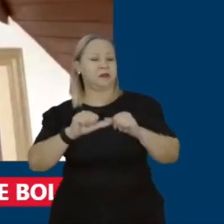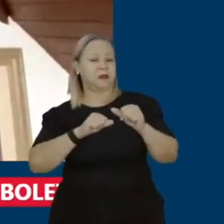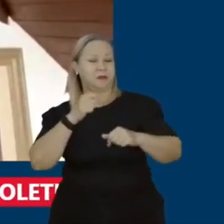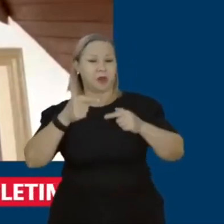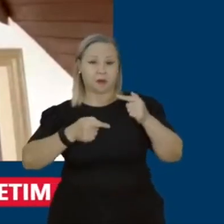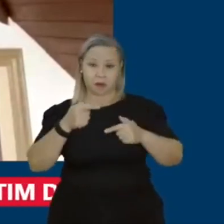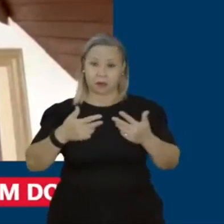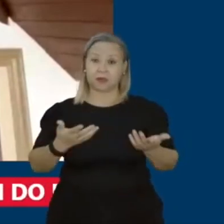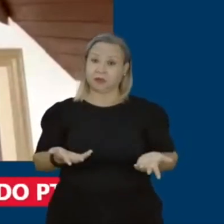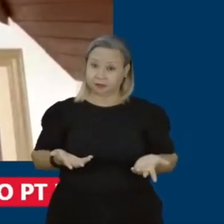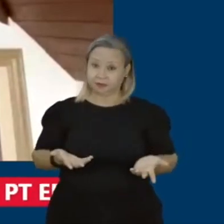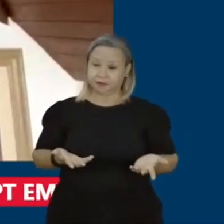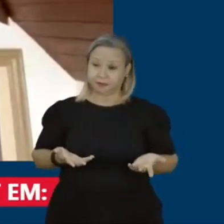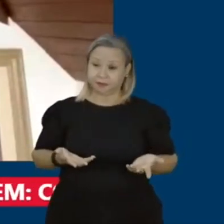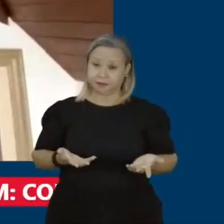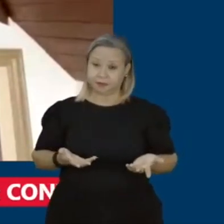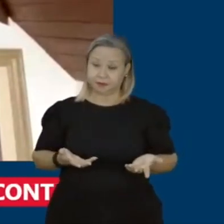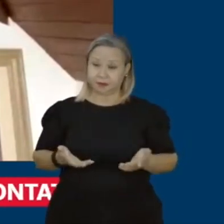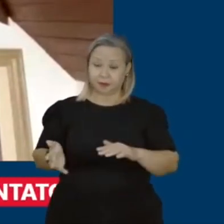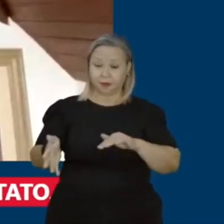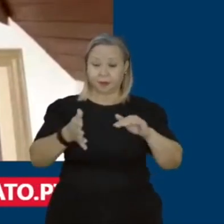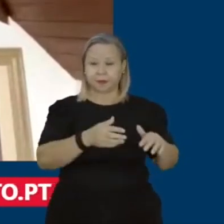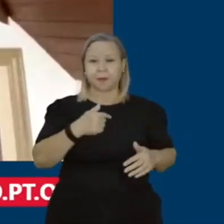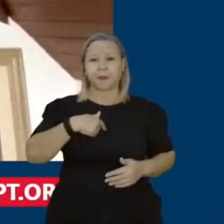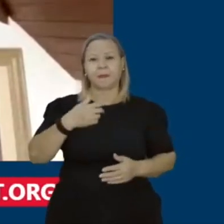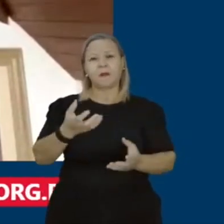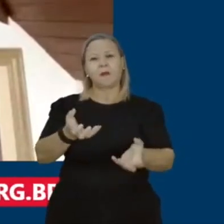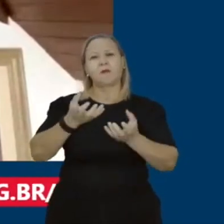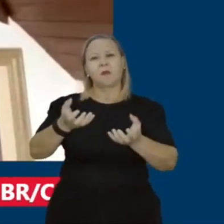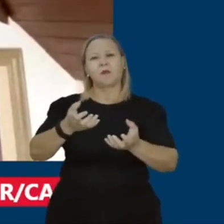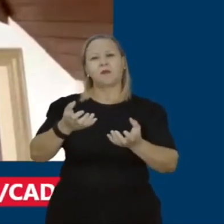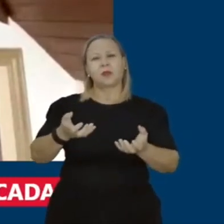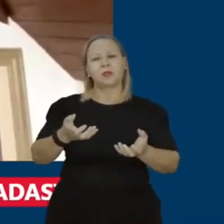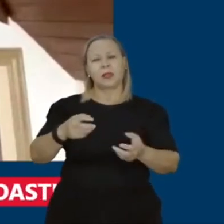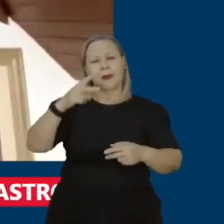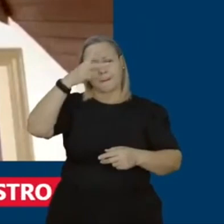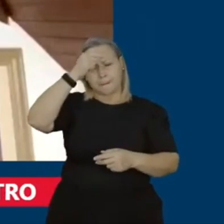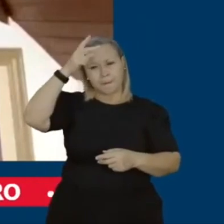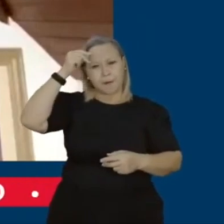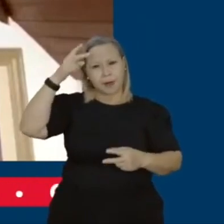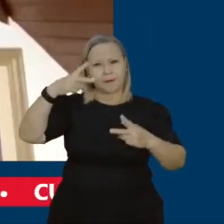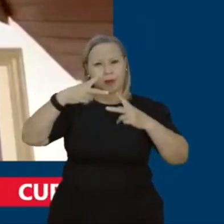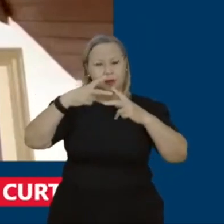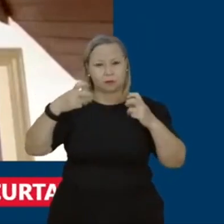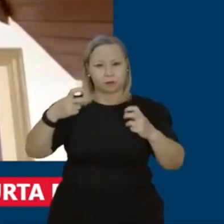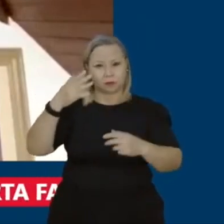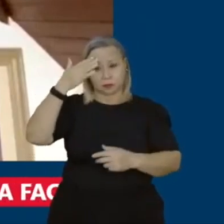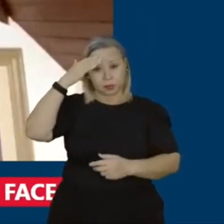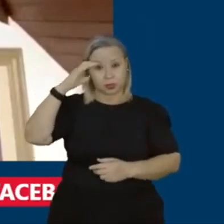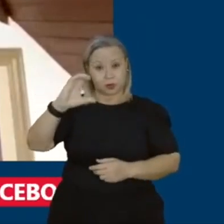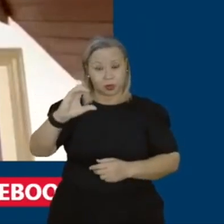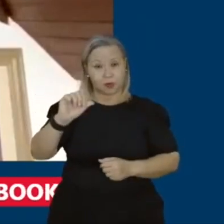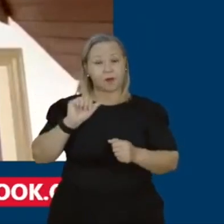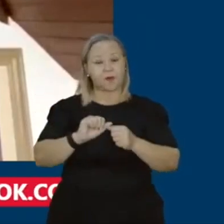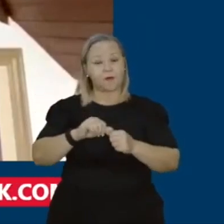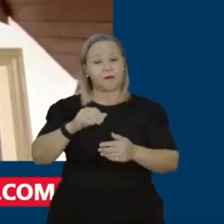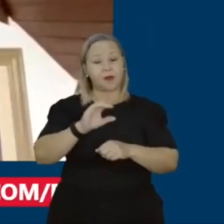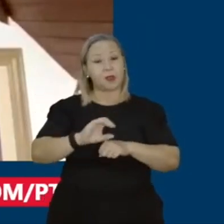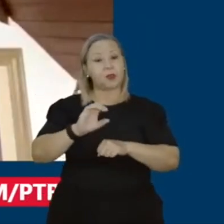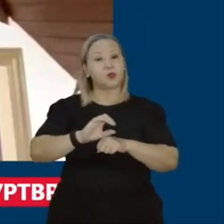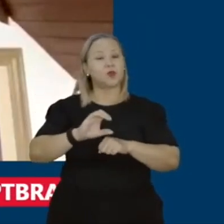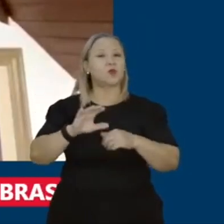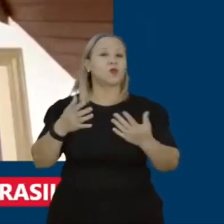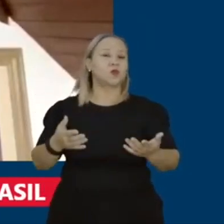Olha, eu quando quis ser prefeito de Curitiba, eu fui fazer um curso de urbanismo na Fundação